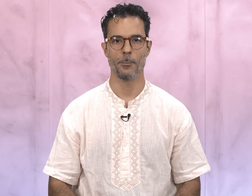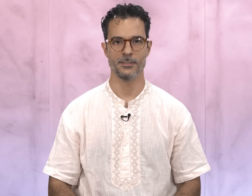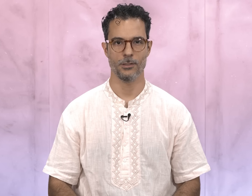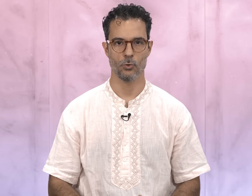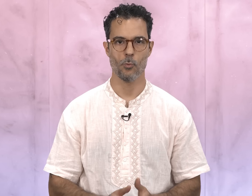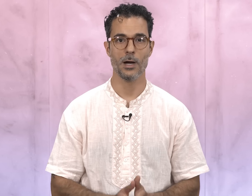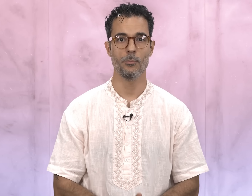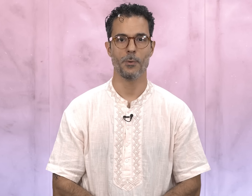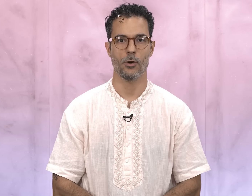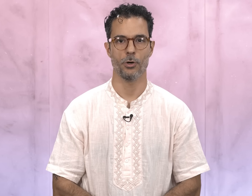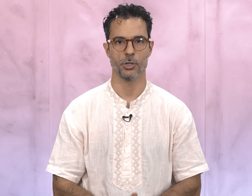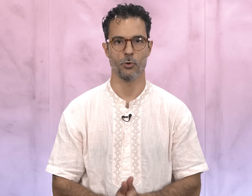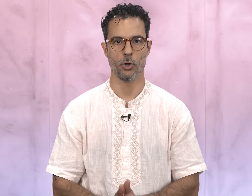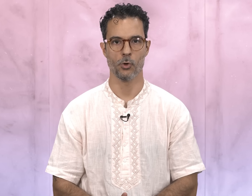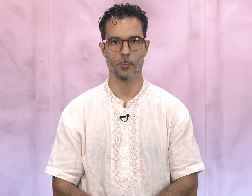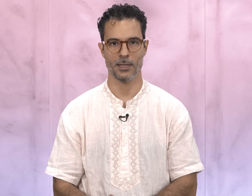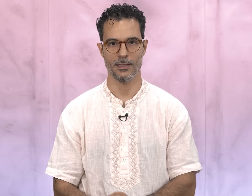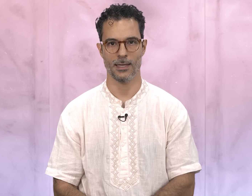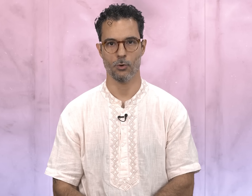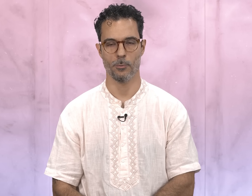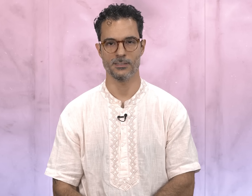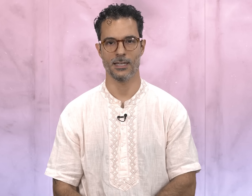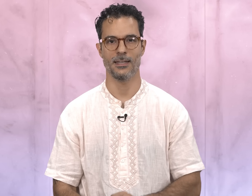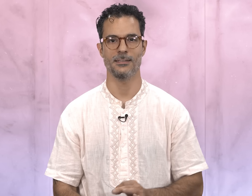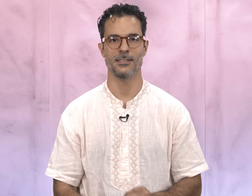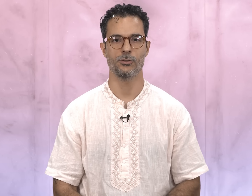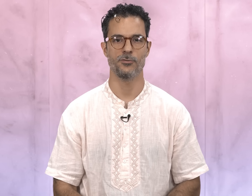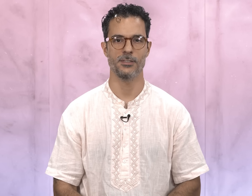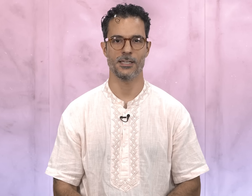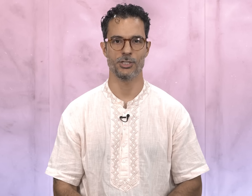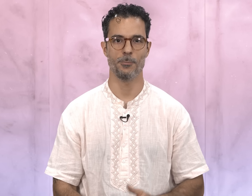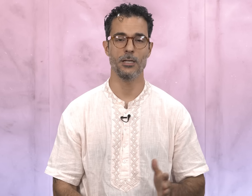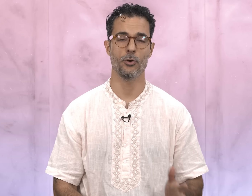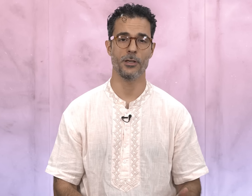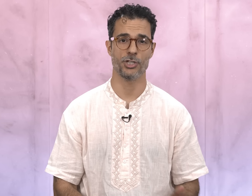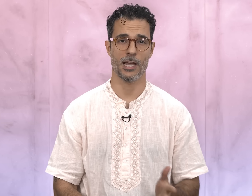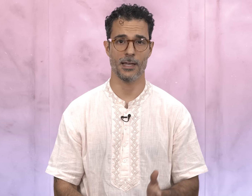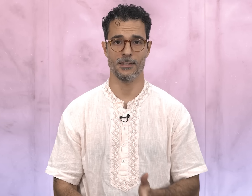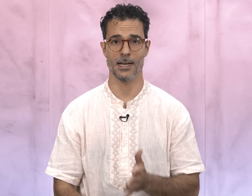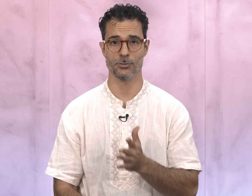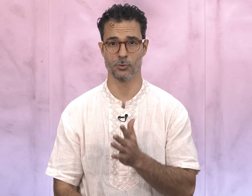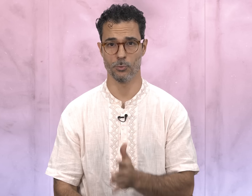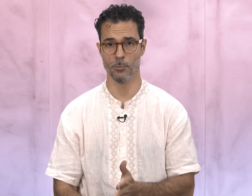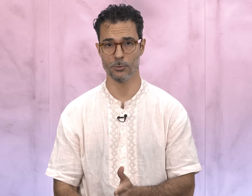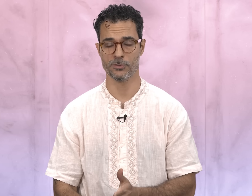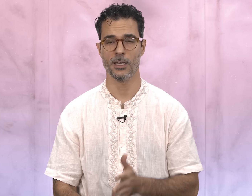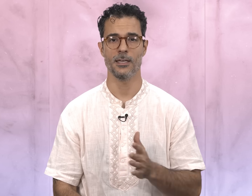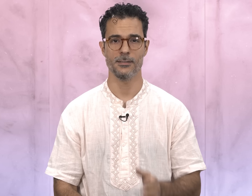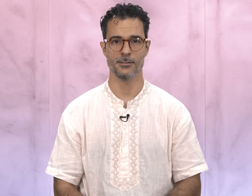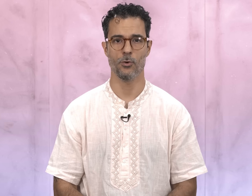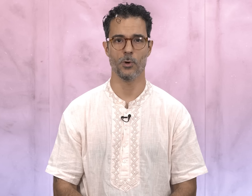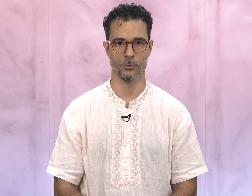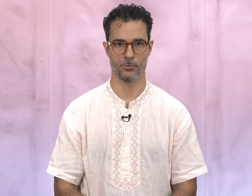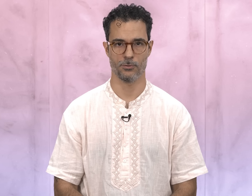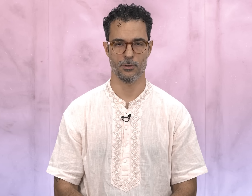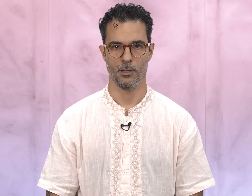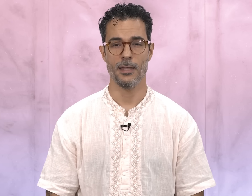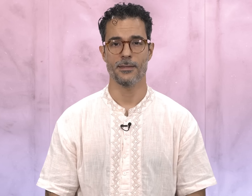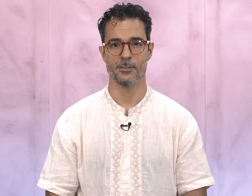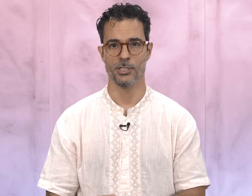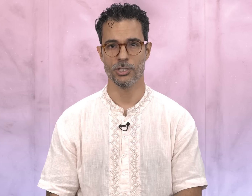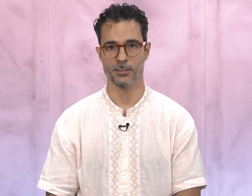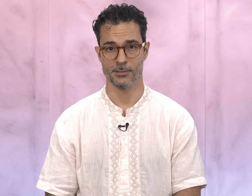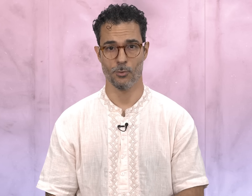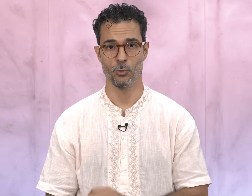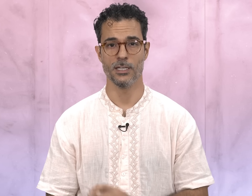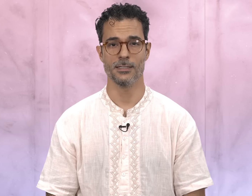O governo Lula apresentou um amplo pacote econômico para tentar economizar 327 bilhões de reais em gastos públicos em 5 anos.